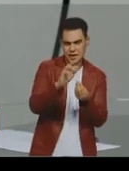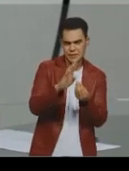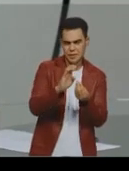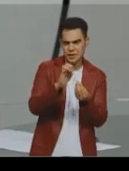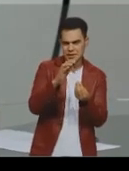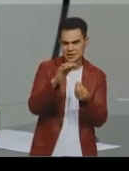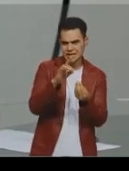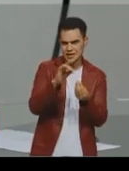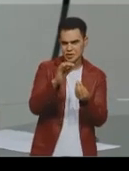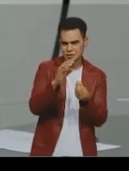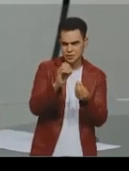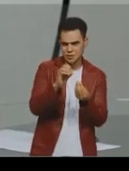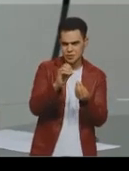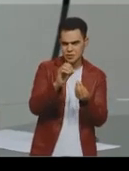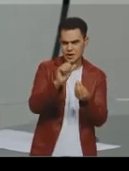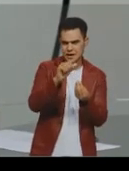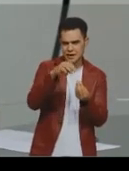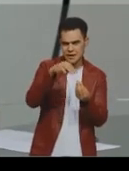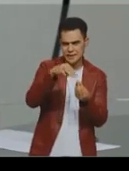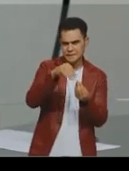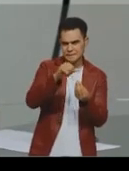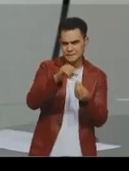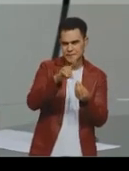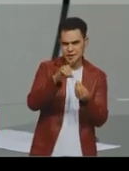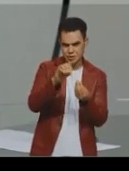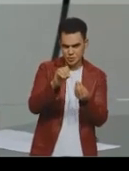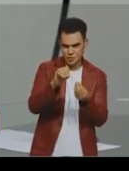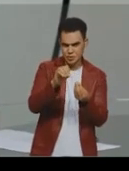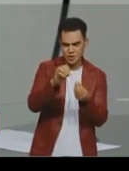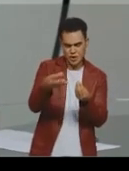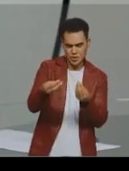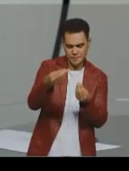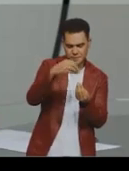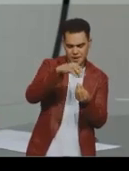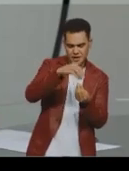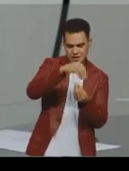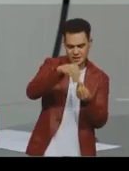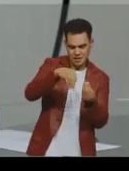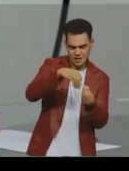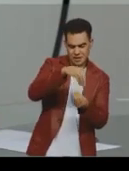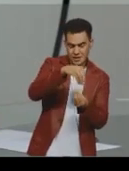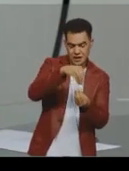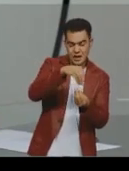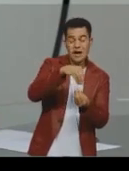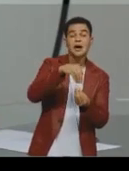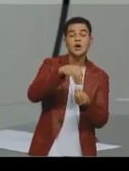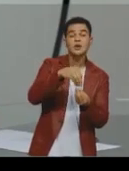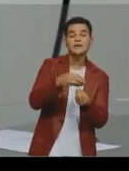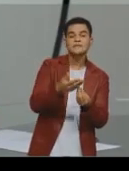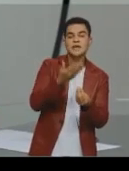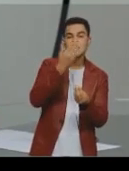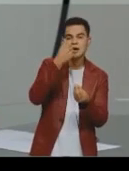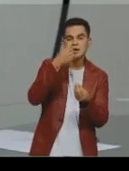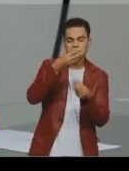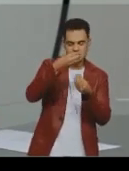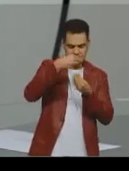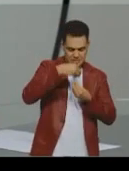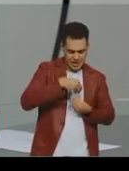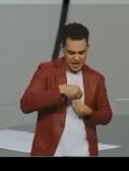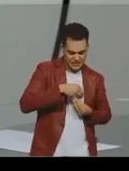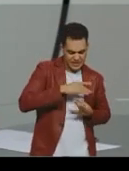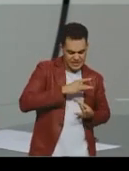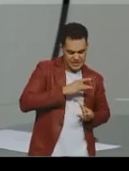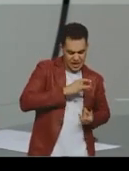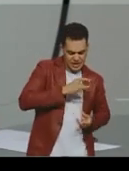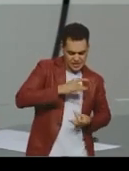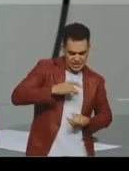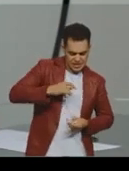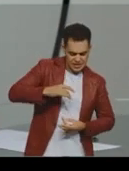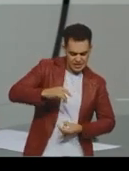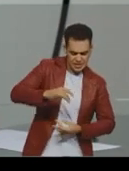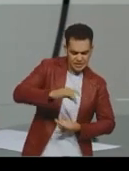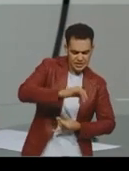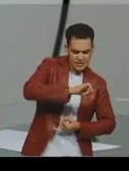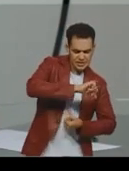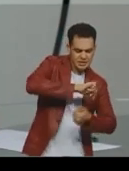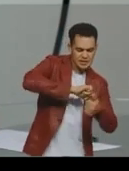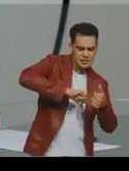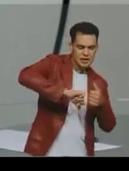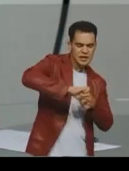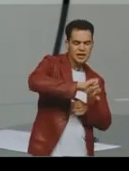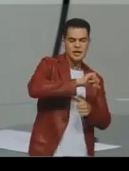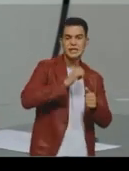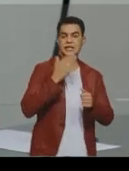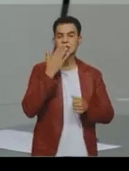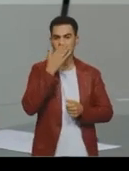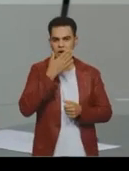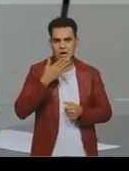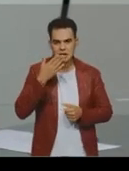amido, pego essa molécula de amido, na hora da digestão ela não vai ser quebrada em várias moléculas de glicose? Então,